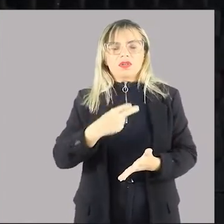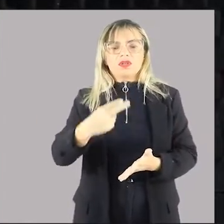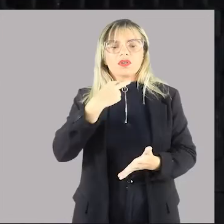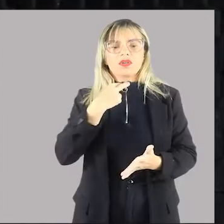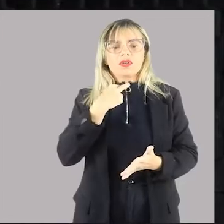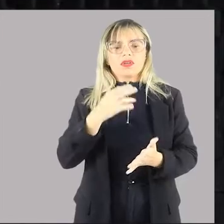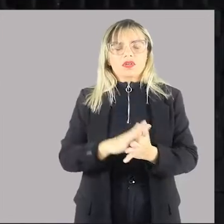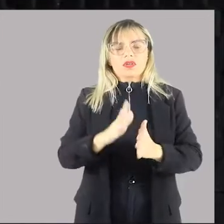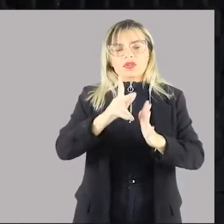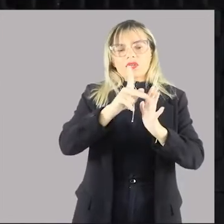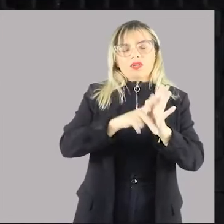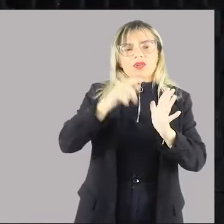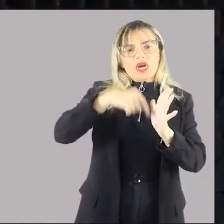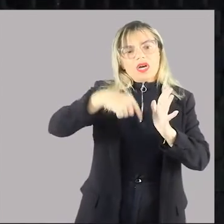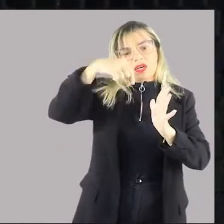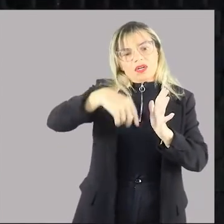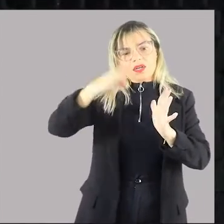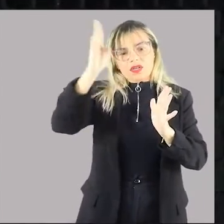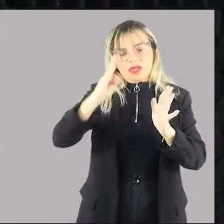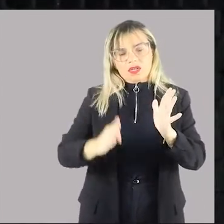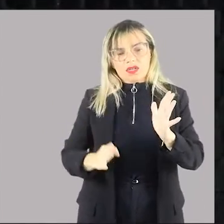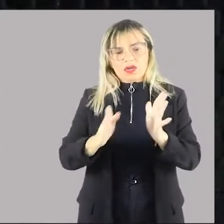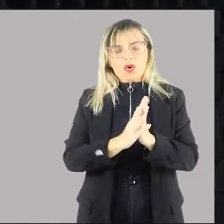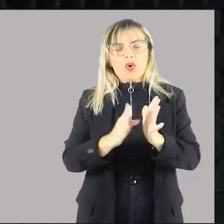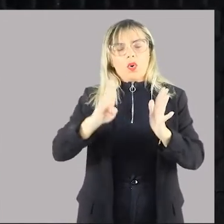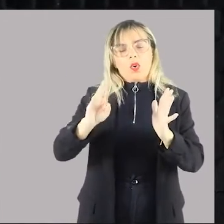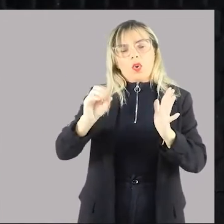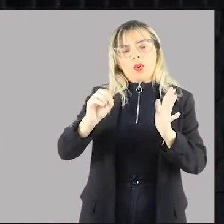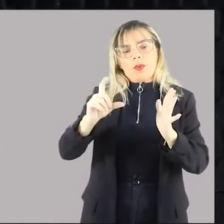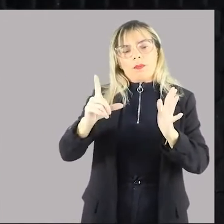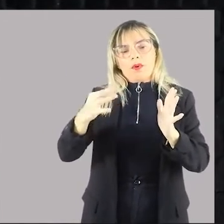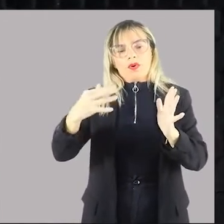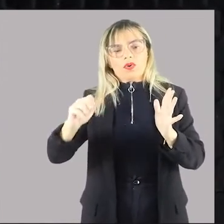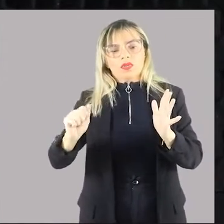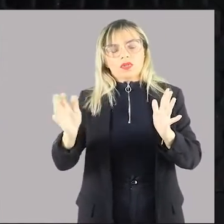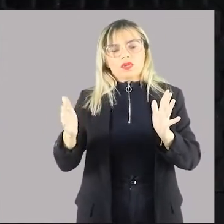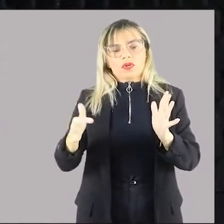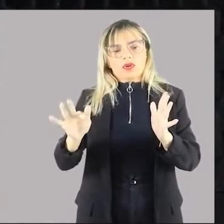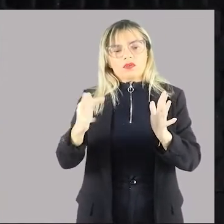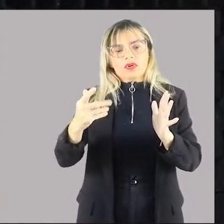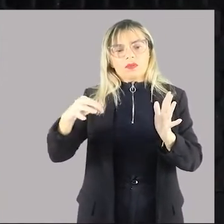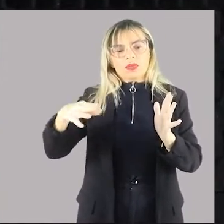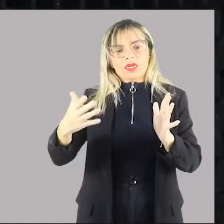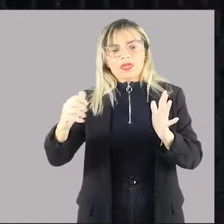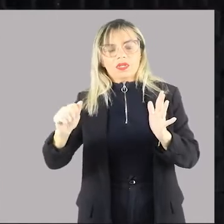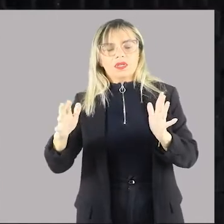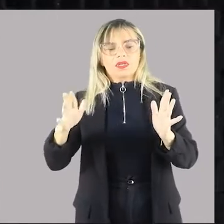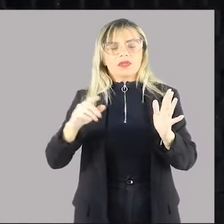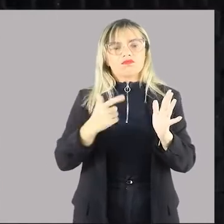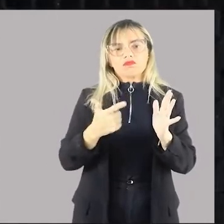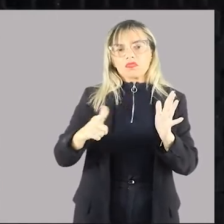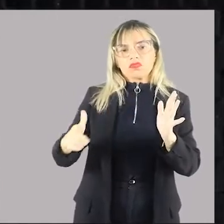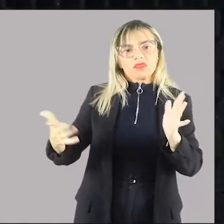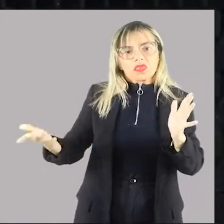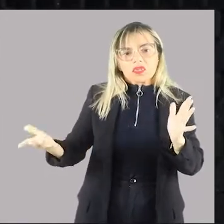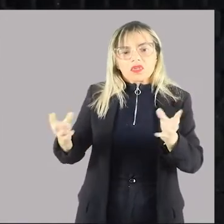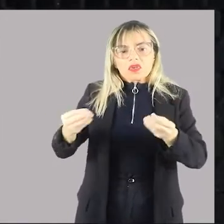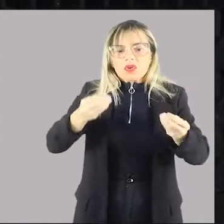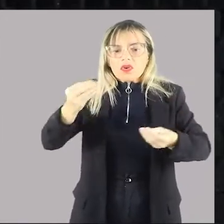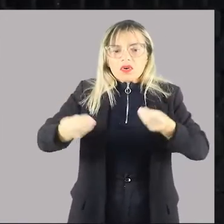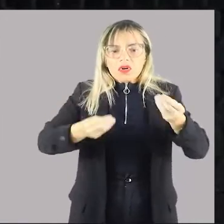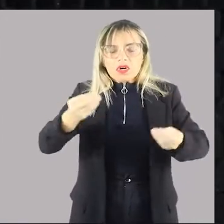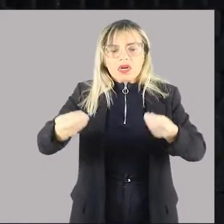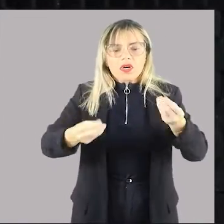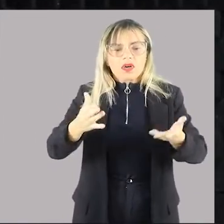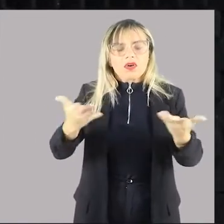com um programa no Brasil hoje como Bolsa Família. Não tem como. Se você acaba com o Bolsa